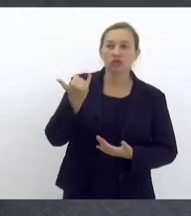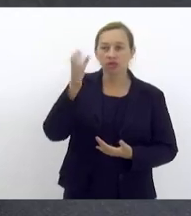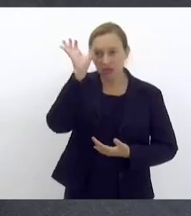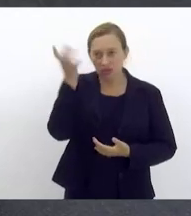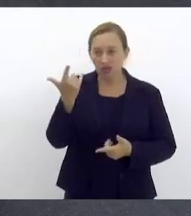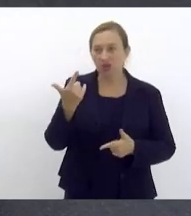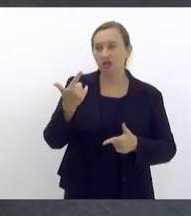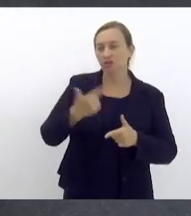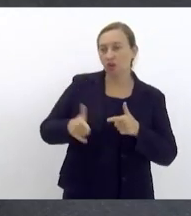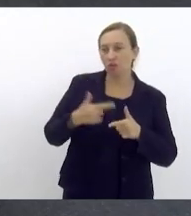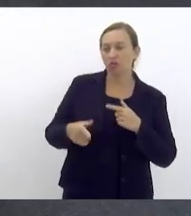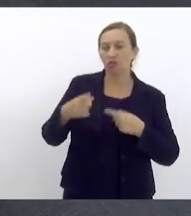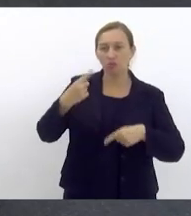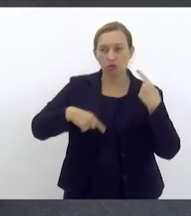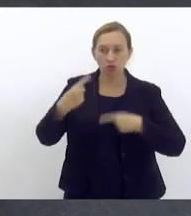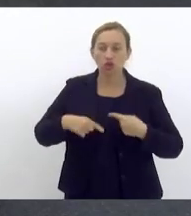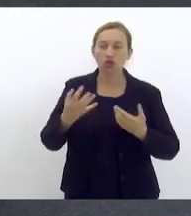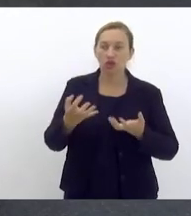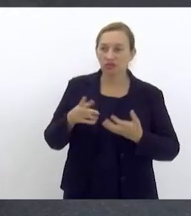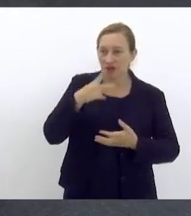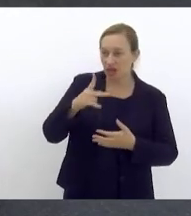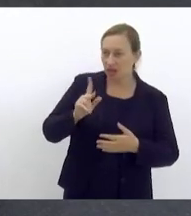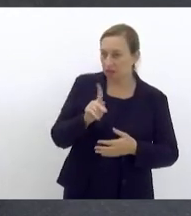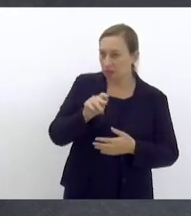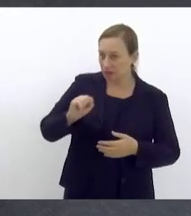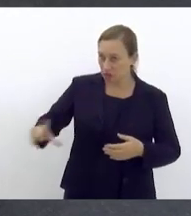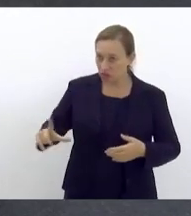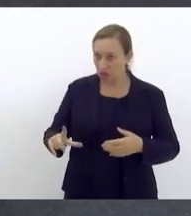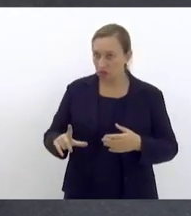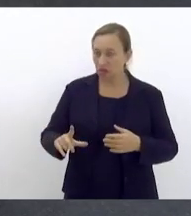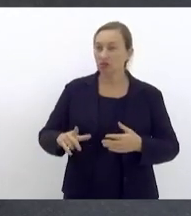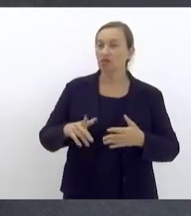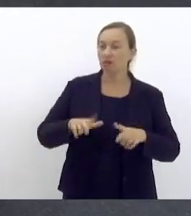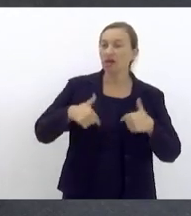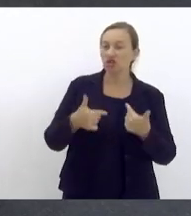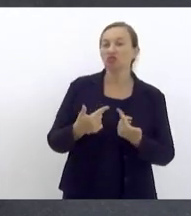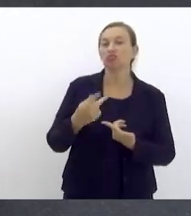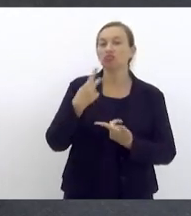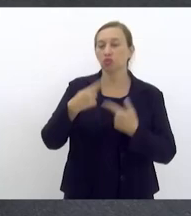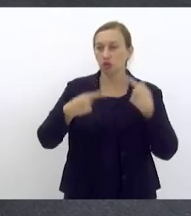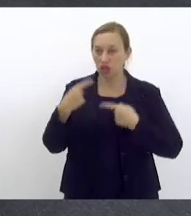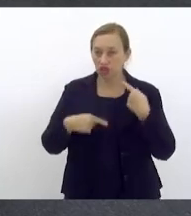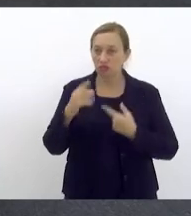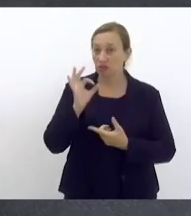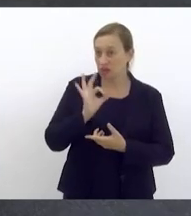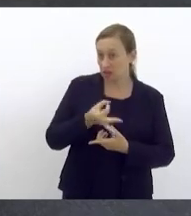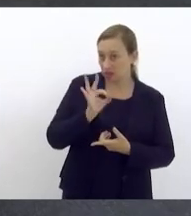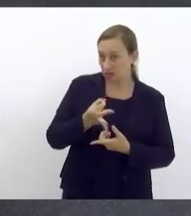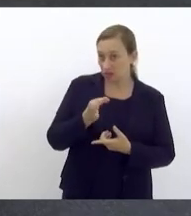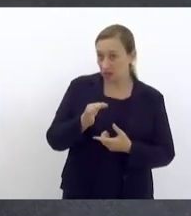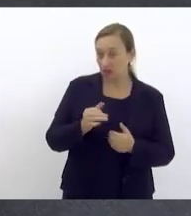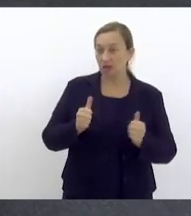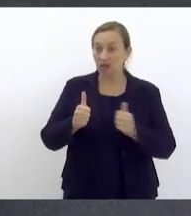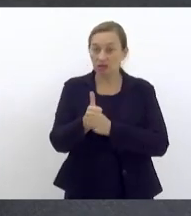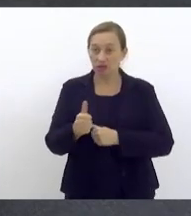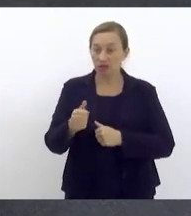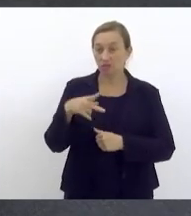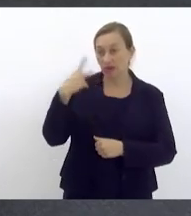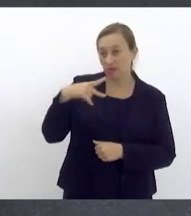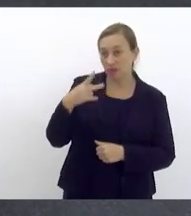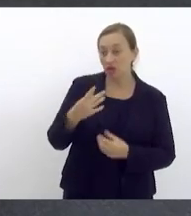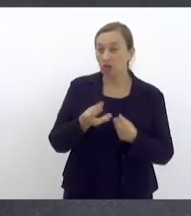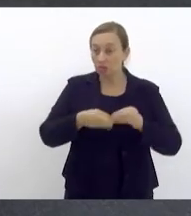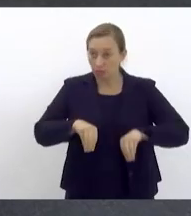político e quero reforçar aqui longe do pessoal Estamos fazendo muitos gestos políticos recentemente já que o gargalo da frente parlamentar prejudica